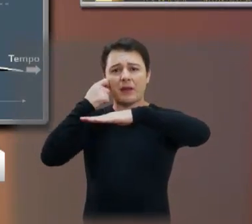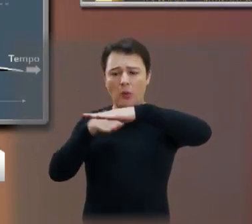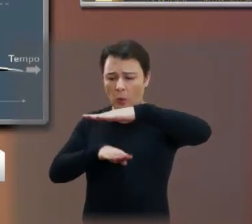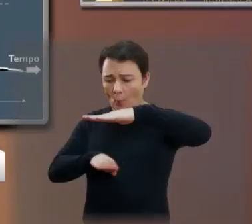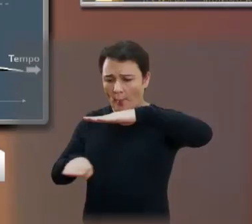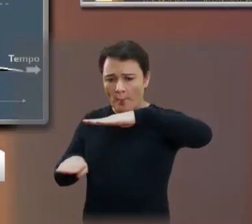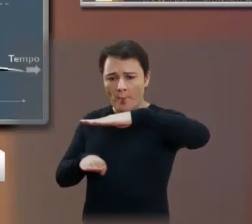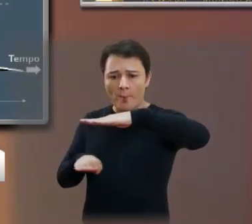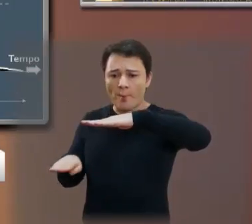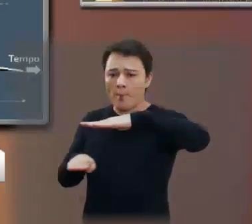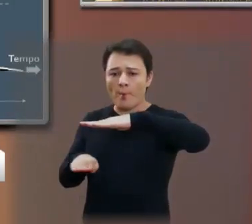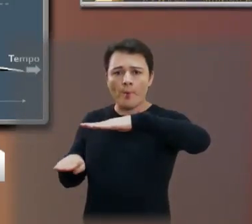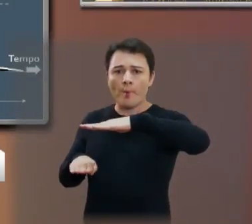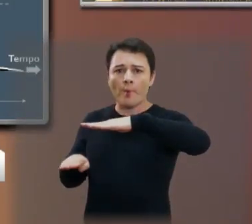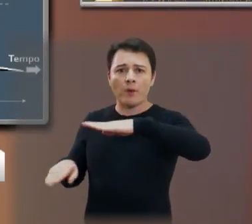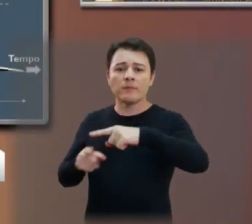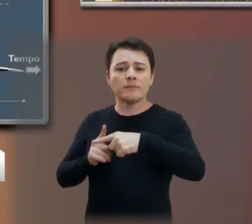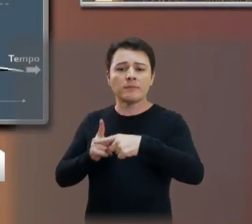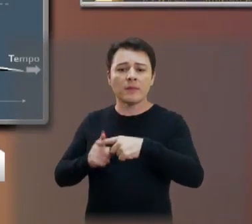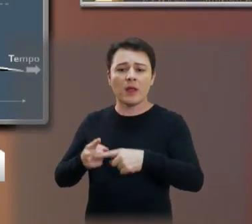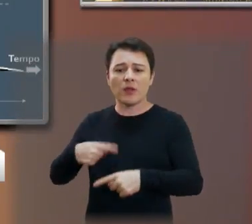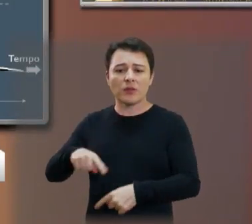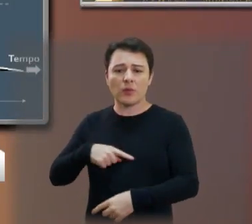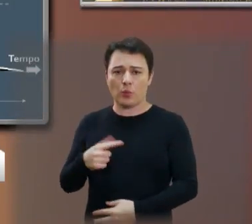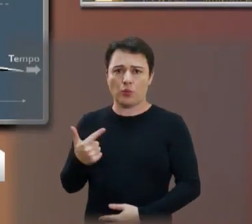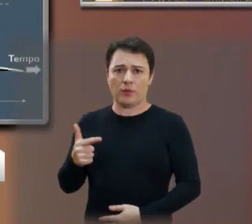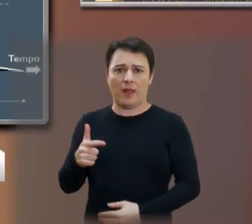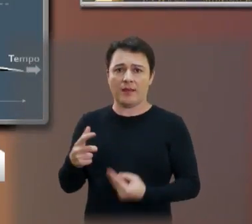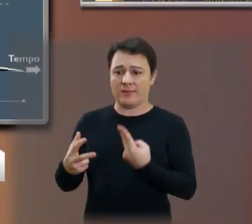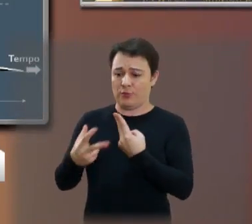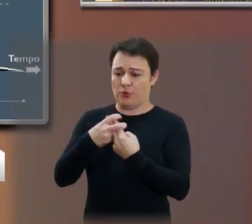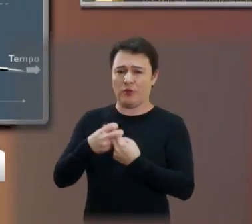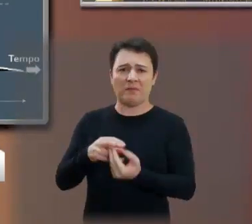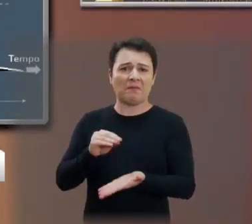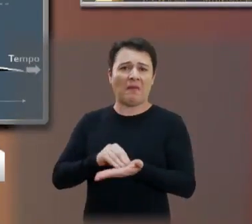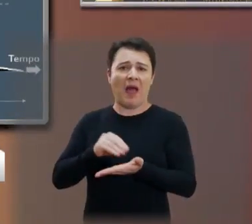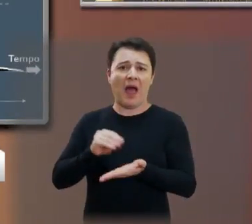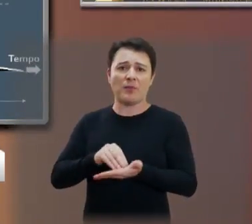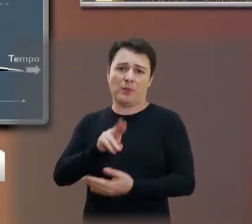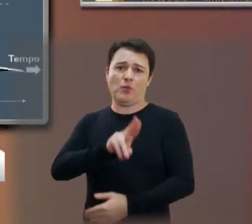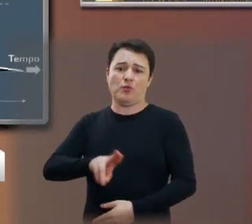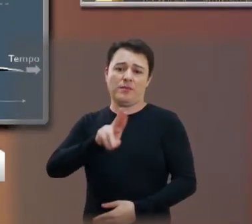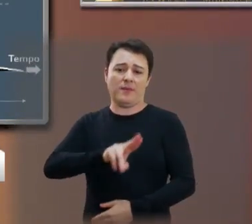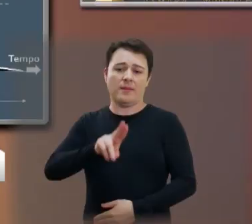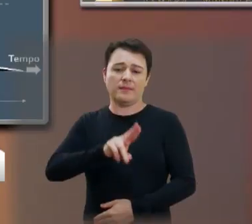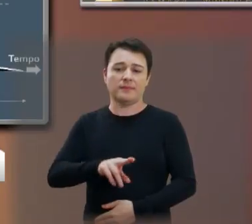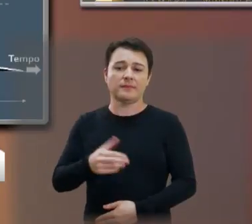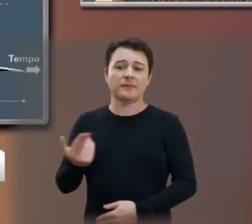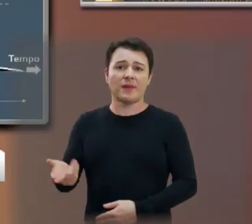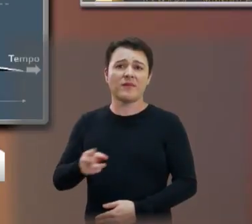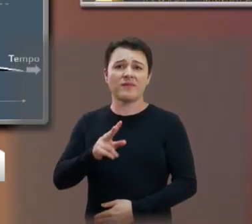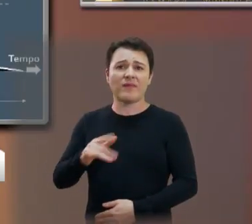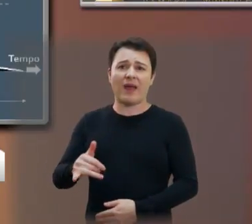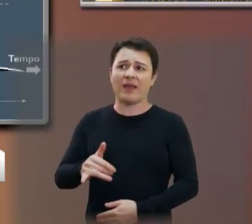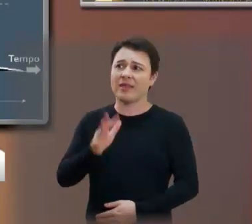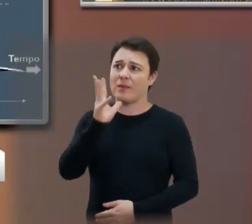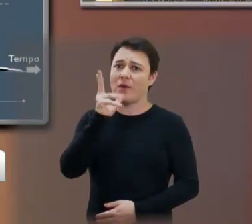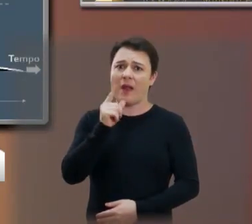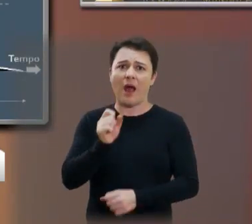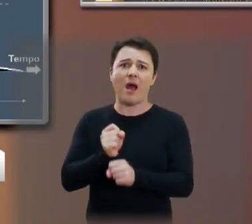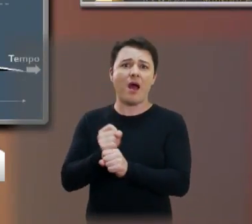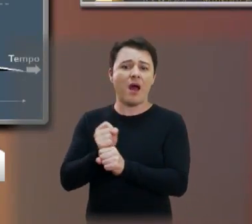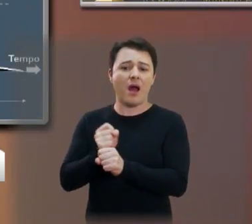muito devagar, com uma capacidade ociosa do sistema de saúde, e que a gente ia levar aqui anos, né? Para